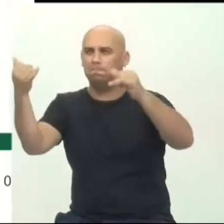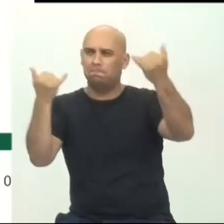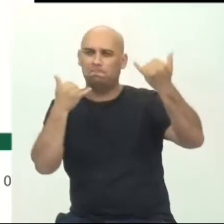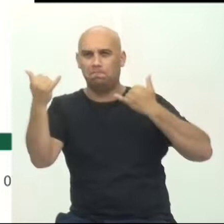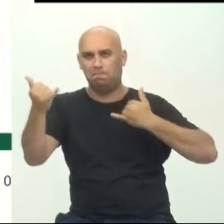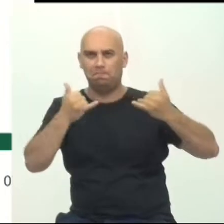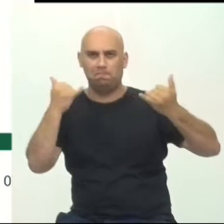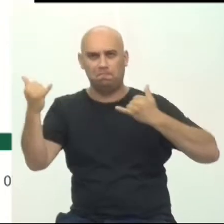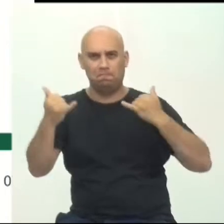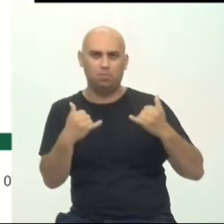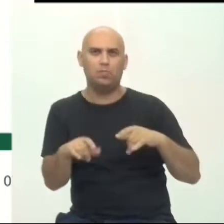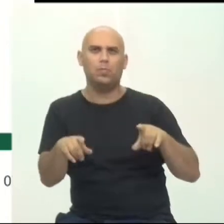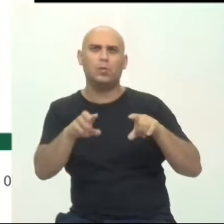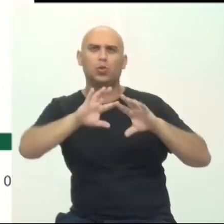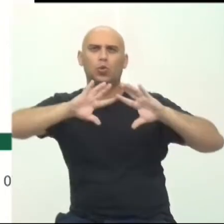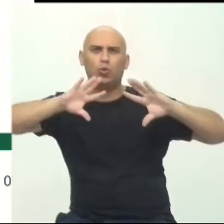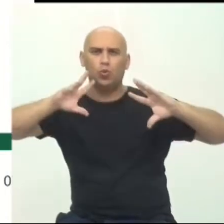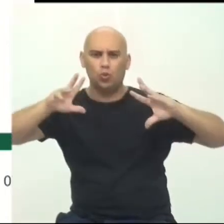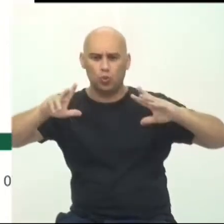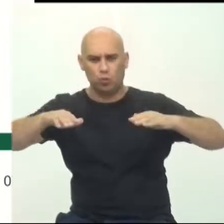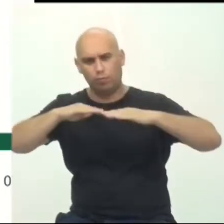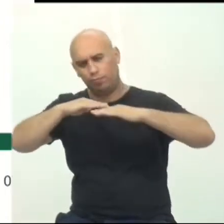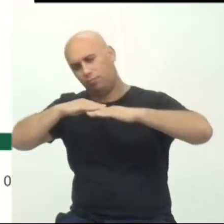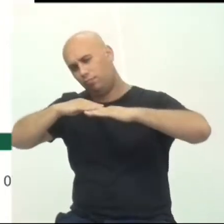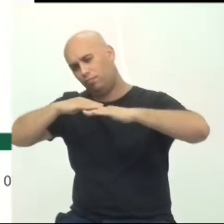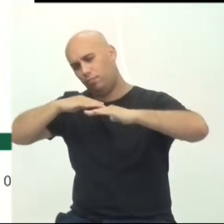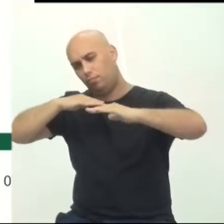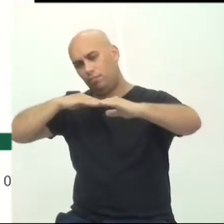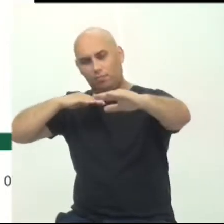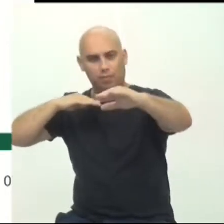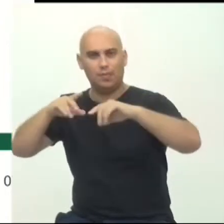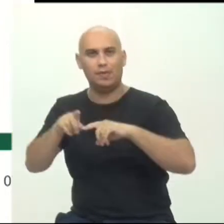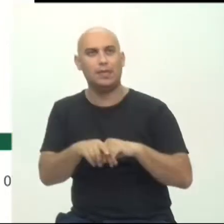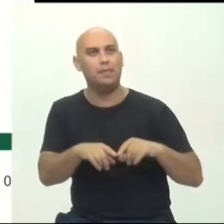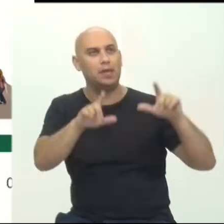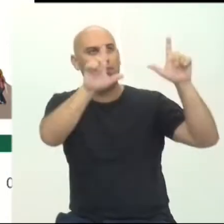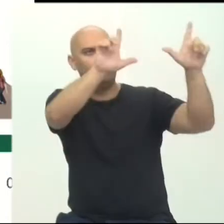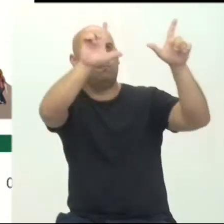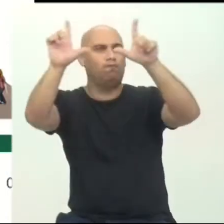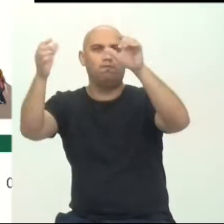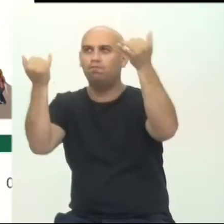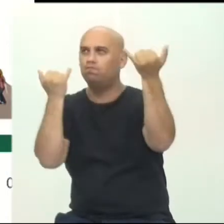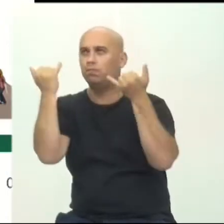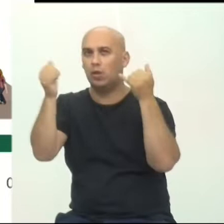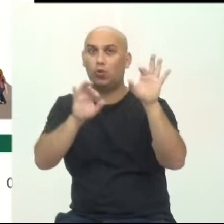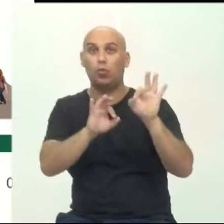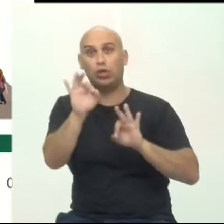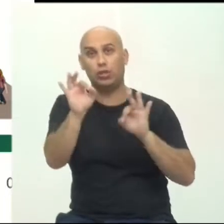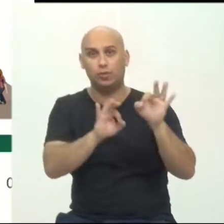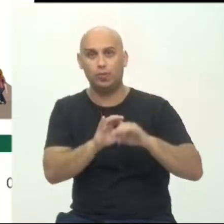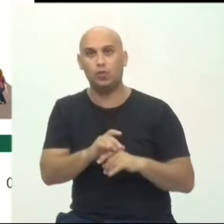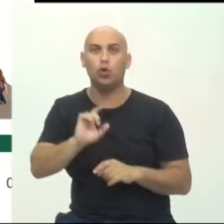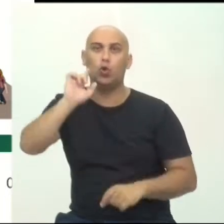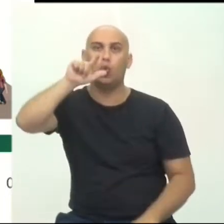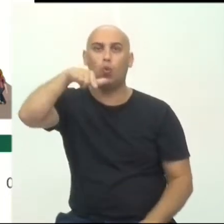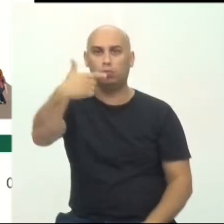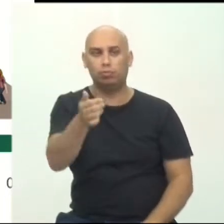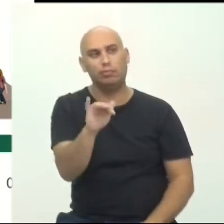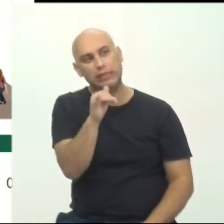e implantada em todo o projeto. Pode passar. Outro exemplo,